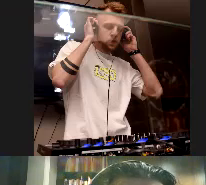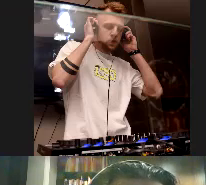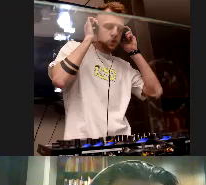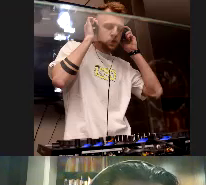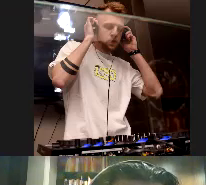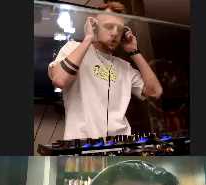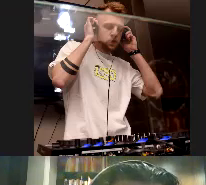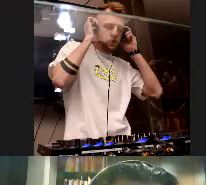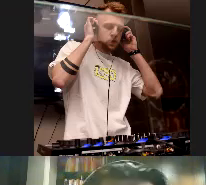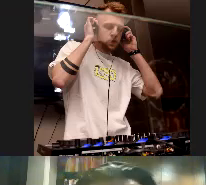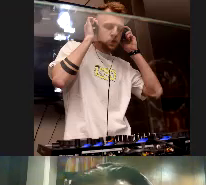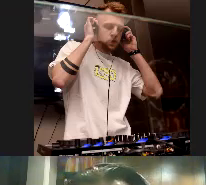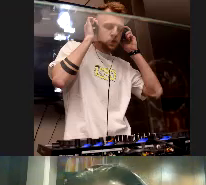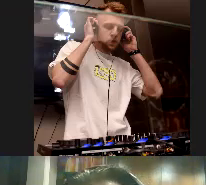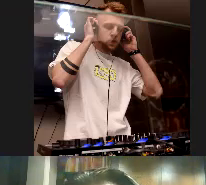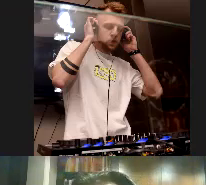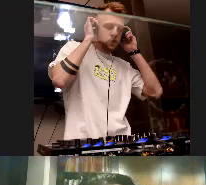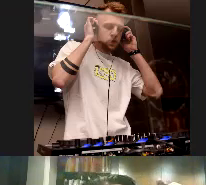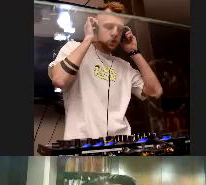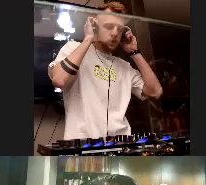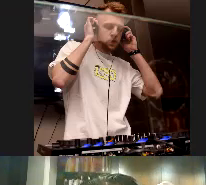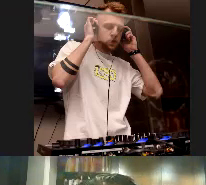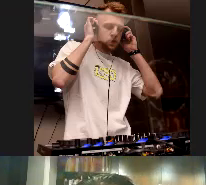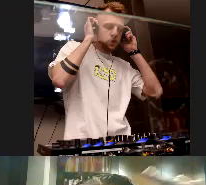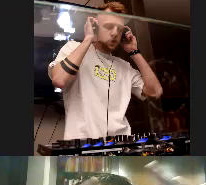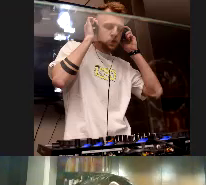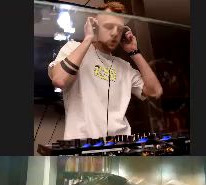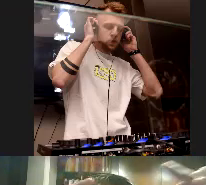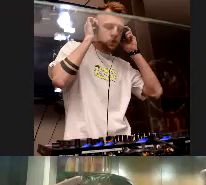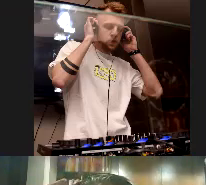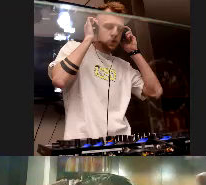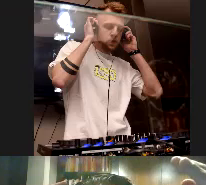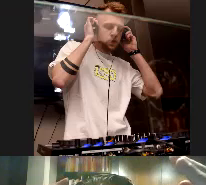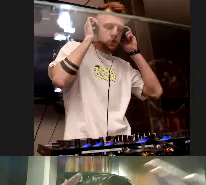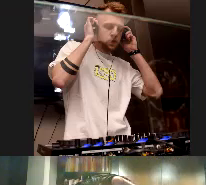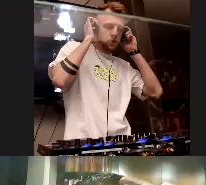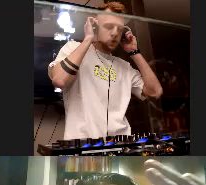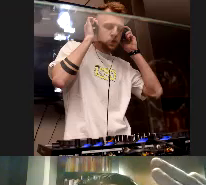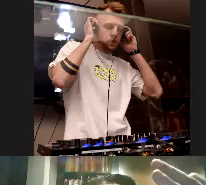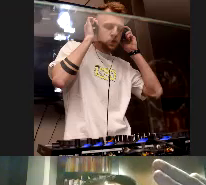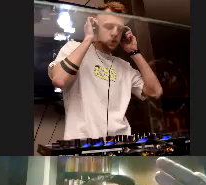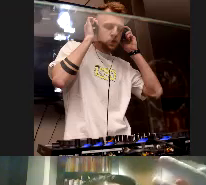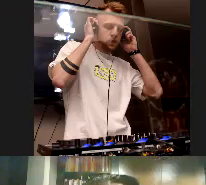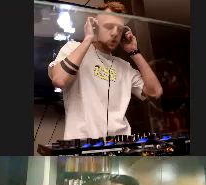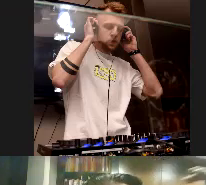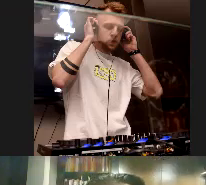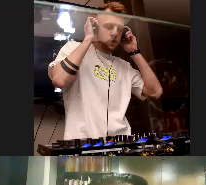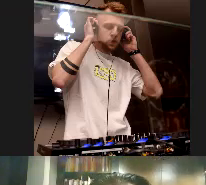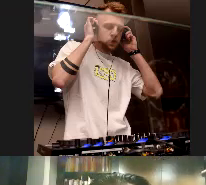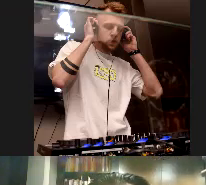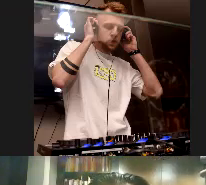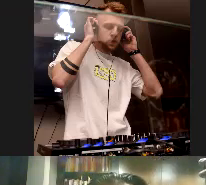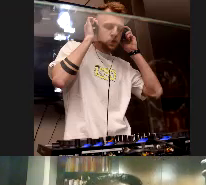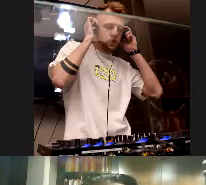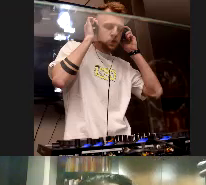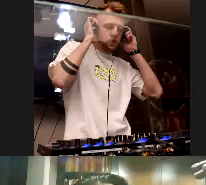dos recursos hídricos. Tem subdivisões, que é hidrogeologia, hidrologia de superfície, hidrologia estatística,